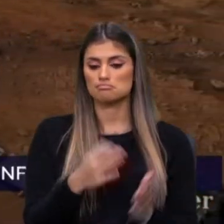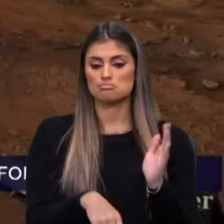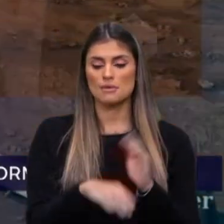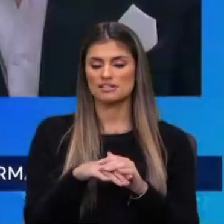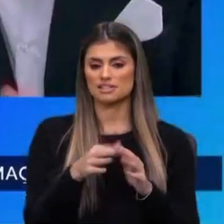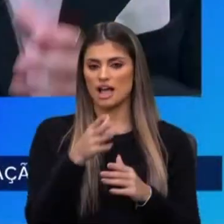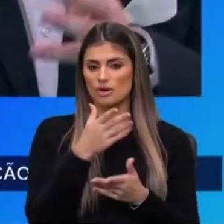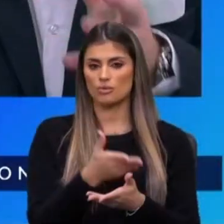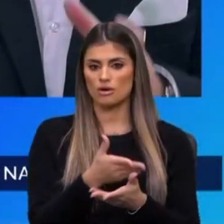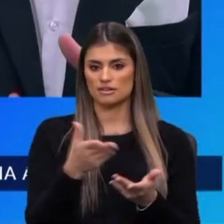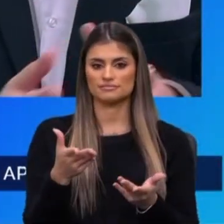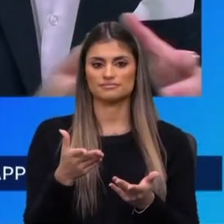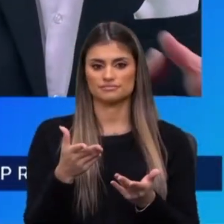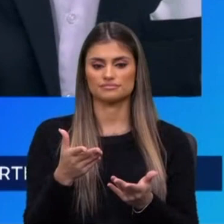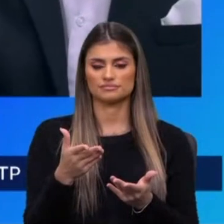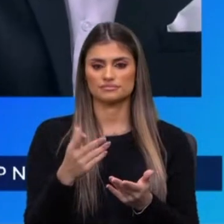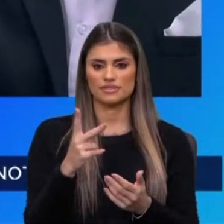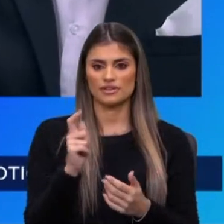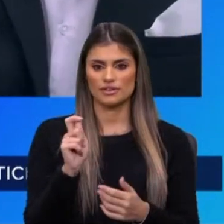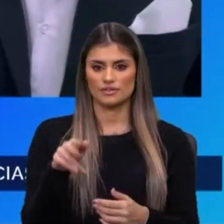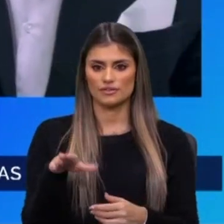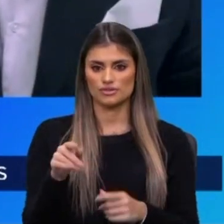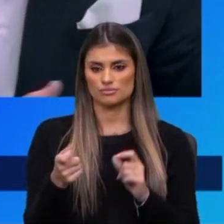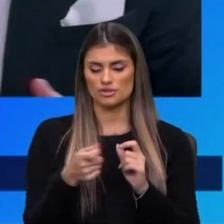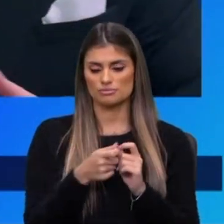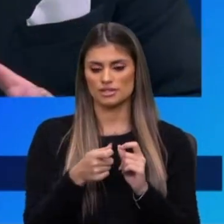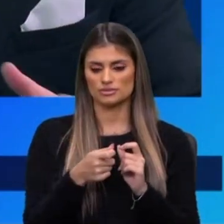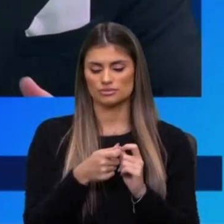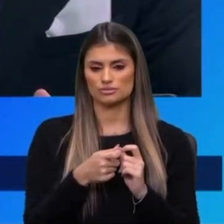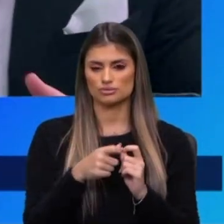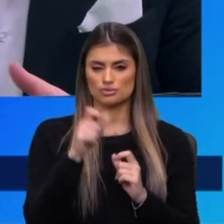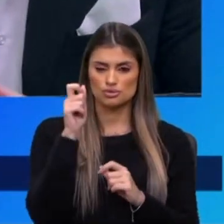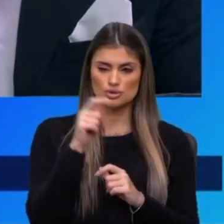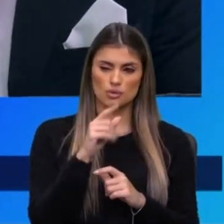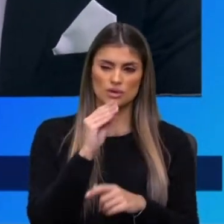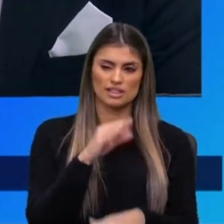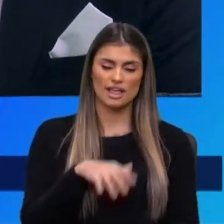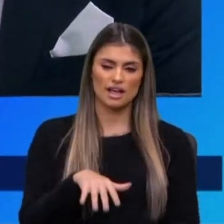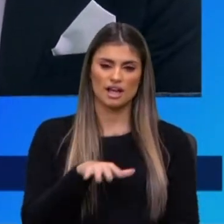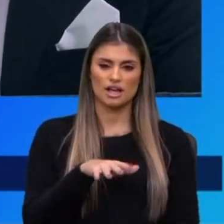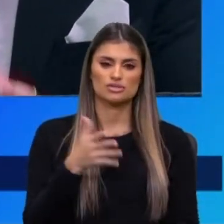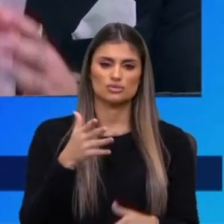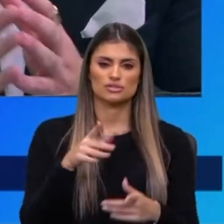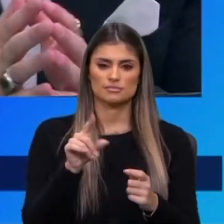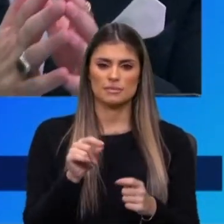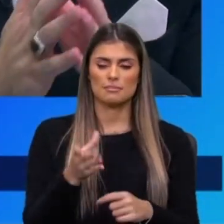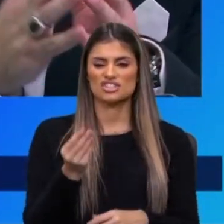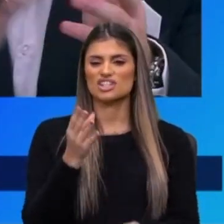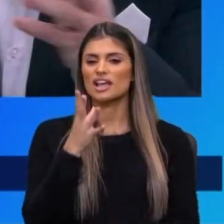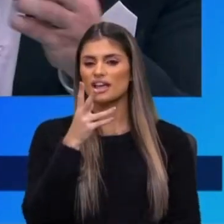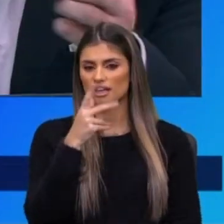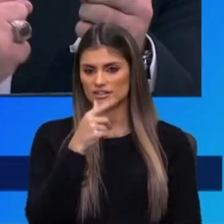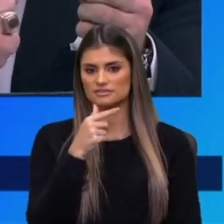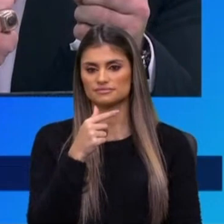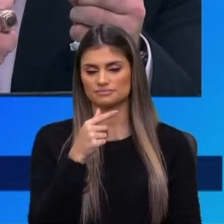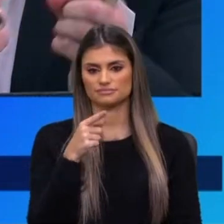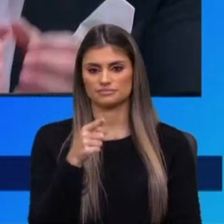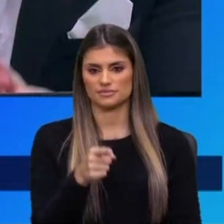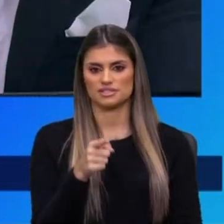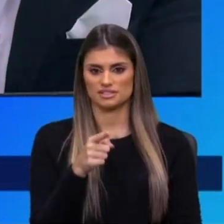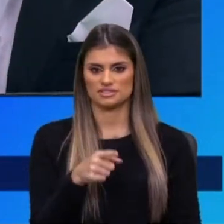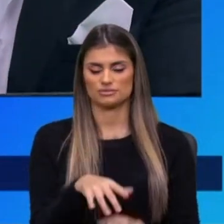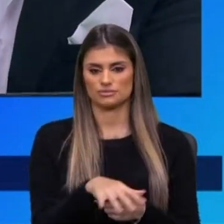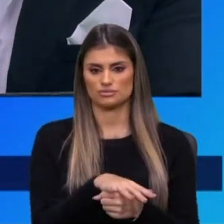havia no planeta. Claro que o facto de Vênus estar mais próximo do Sol do que a Terra também ajuda a que ele também seja um bocadinho mais quente. E, portanto, estas